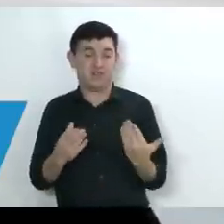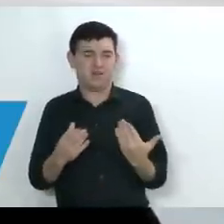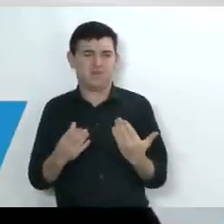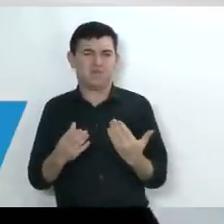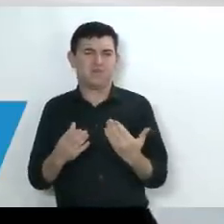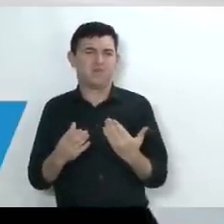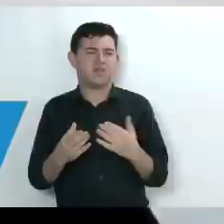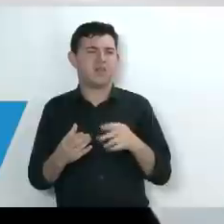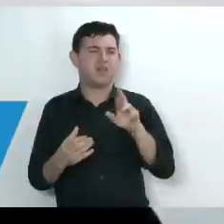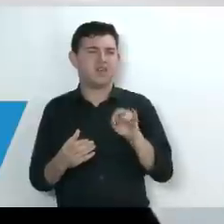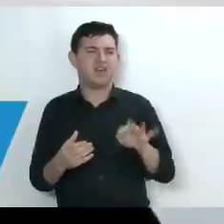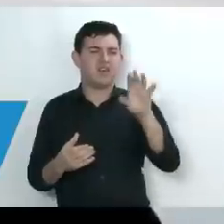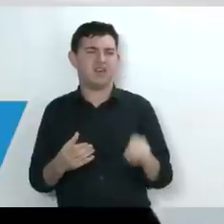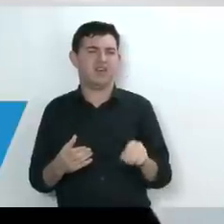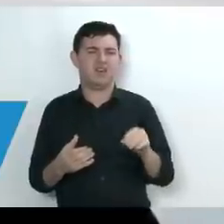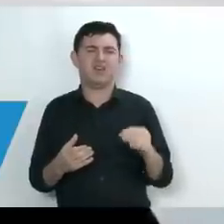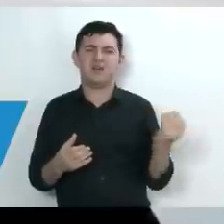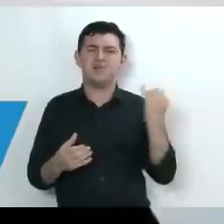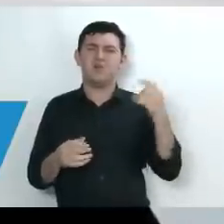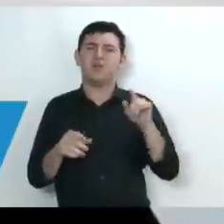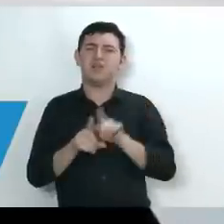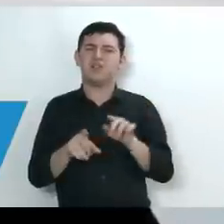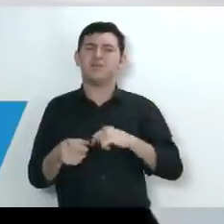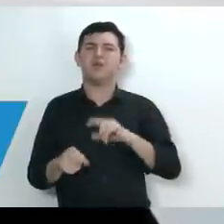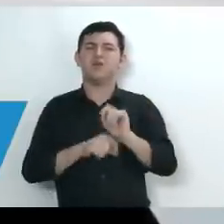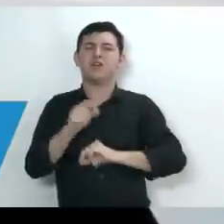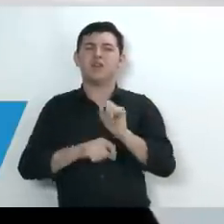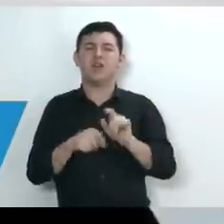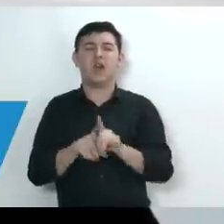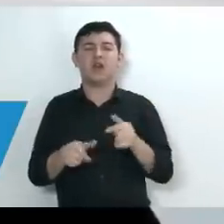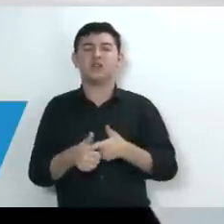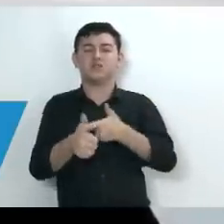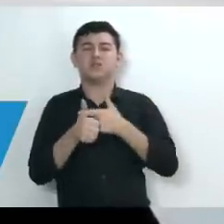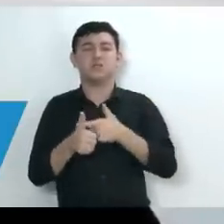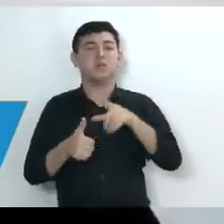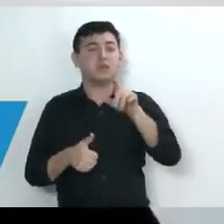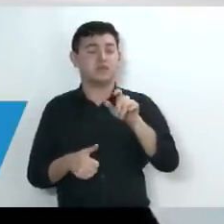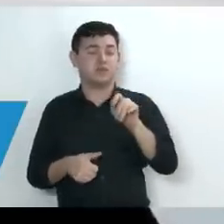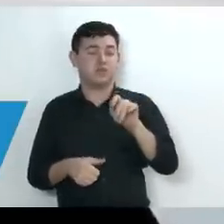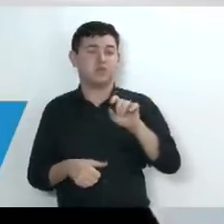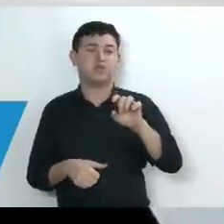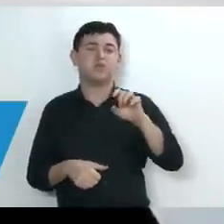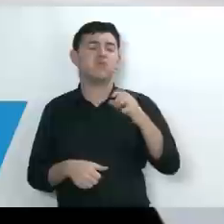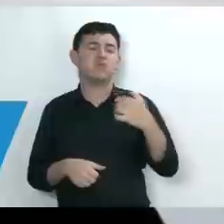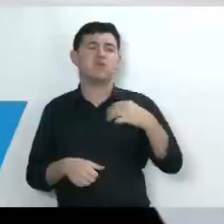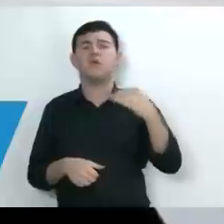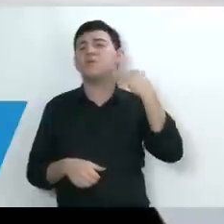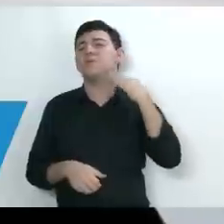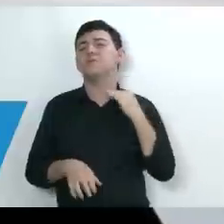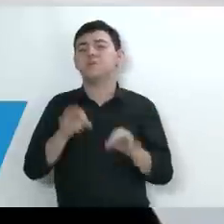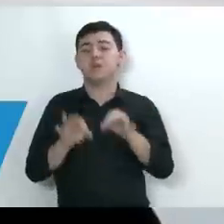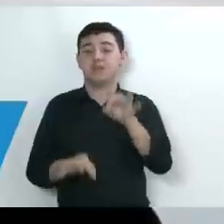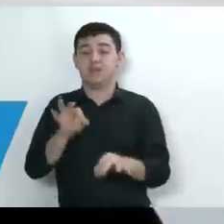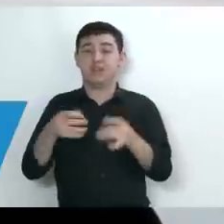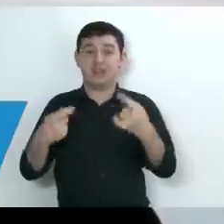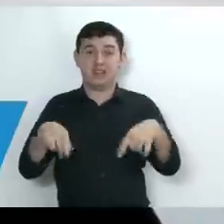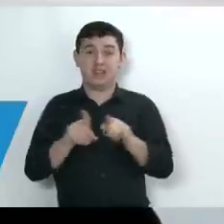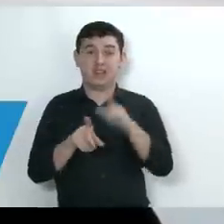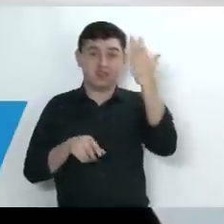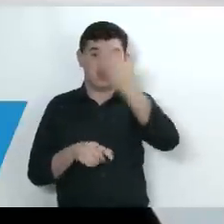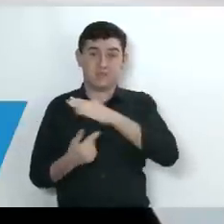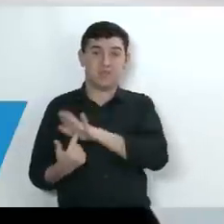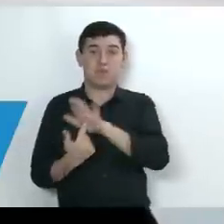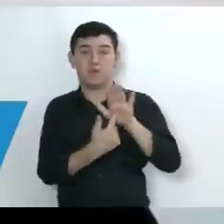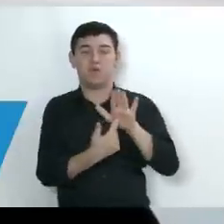de rito sumaríssimo a suspeição alegada do então julgador de primeiro grau sem a necessidade de dilação probatória para que